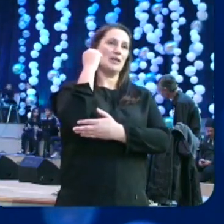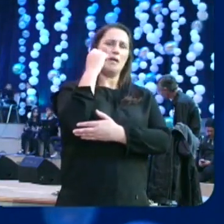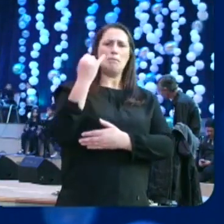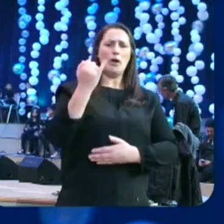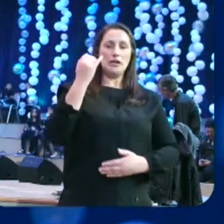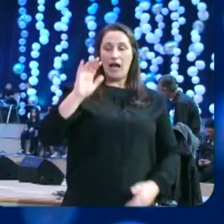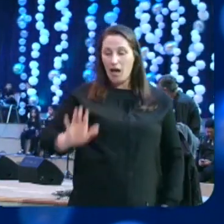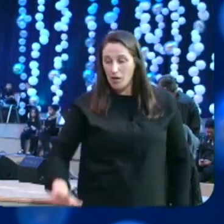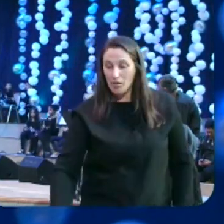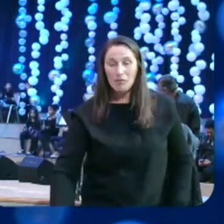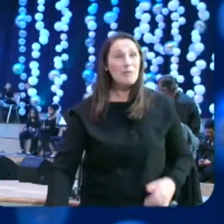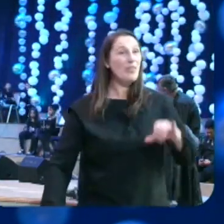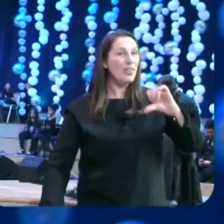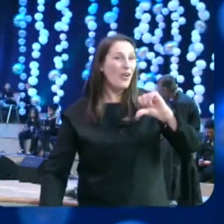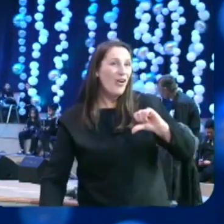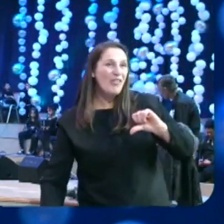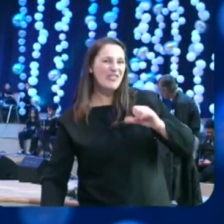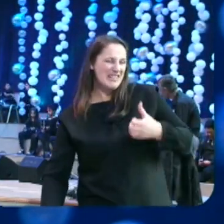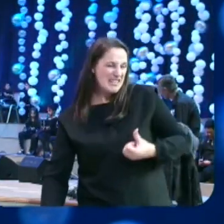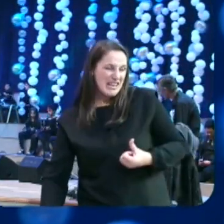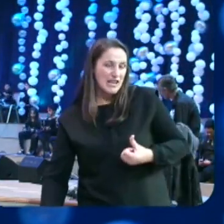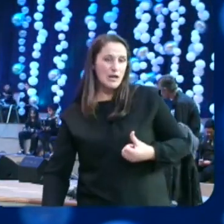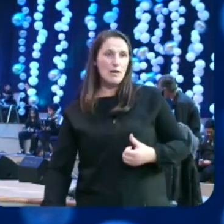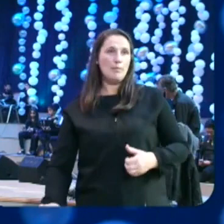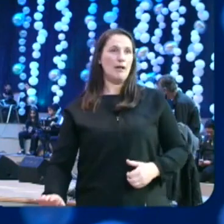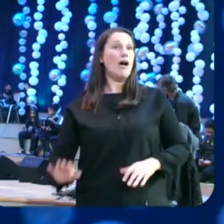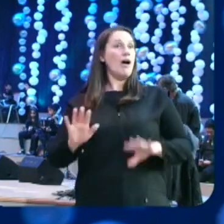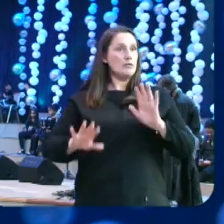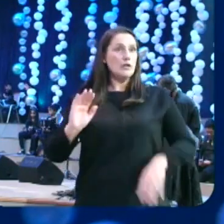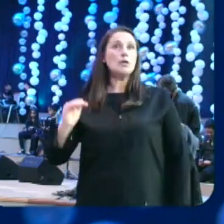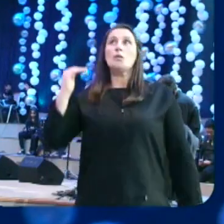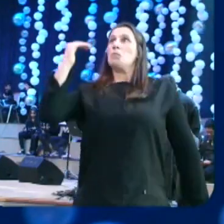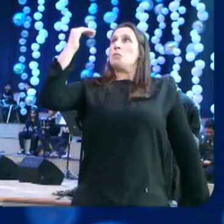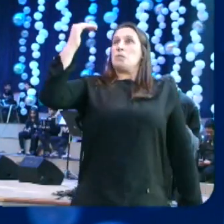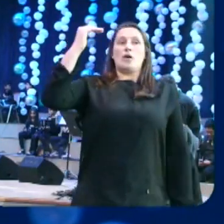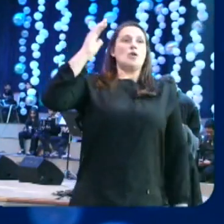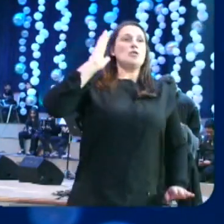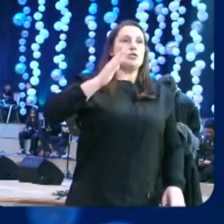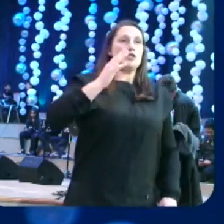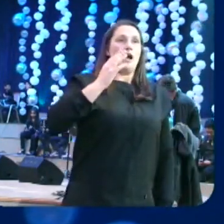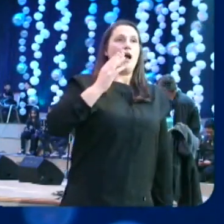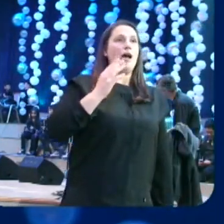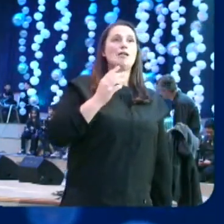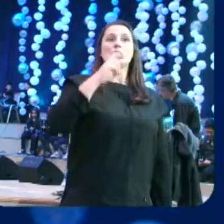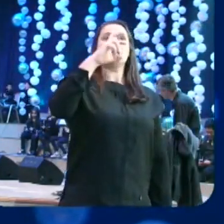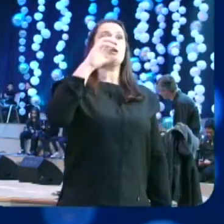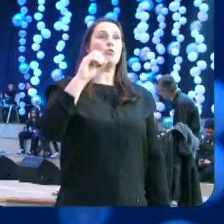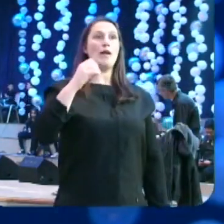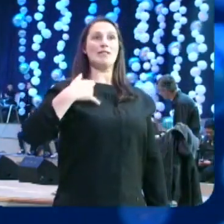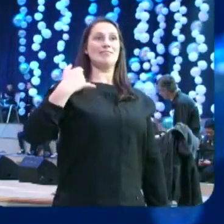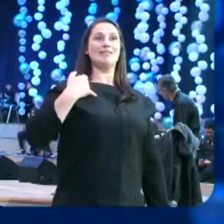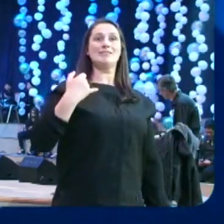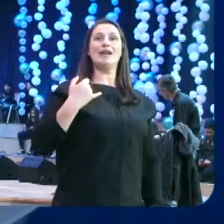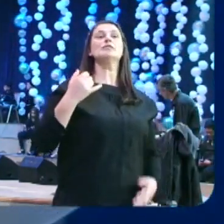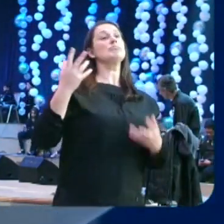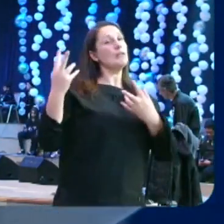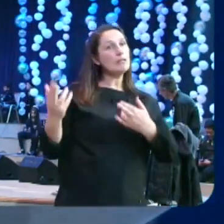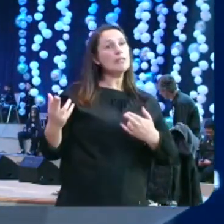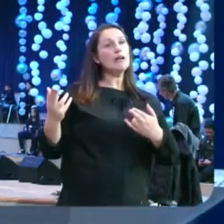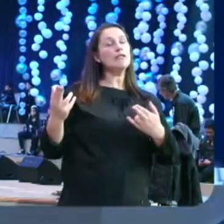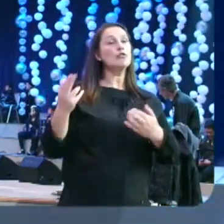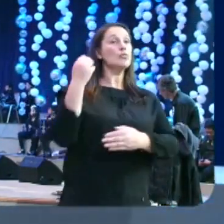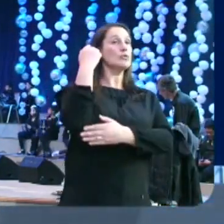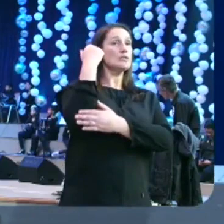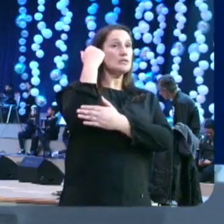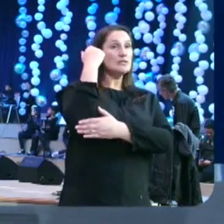Tem gente de cabelo branco e careca aqui que está falando a mesma coisa. não é? E eu acho tremendo é que o